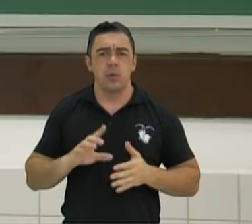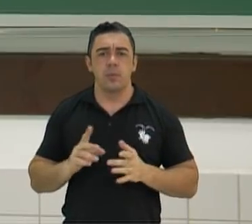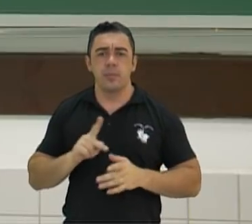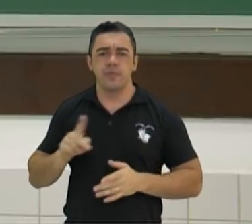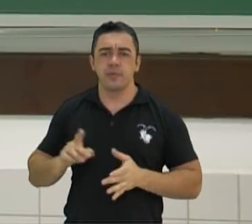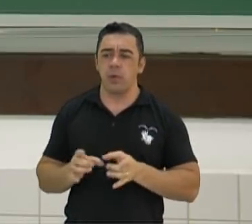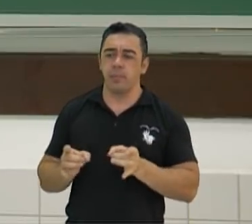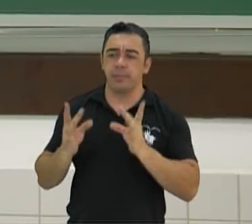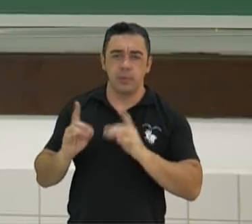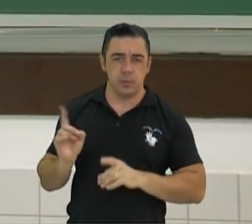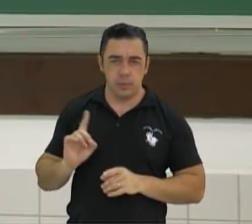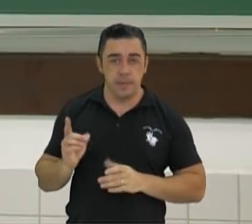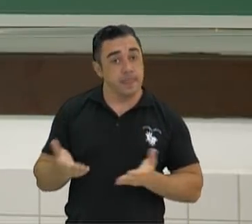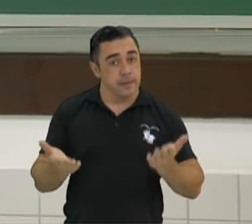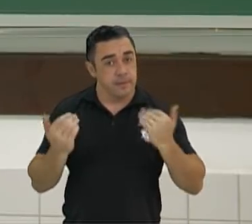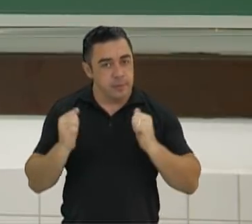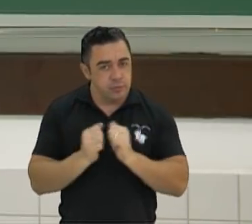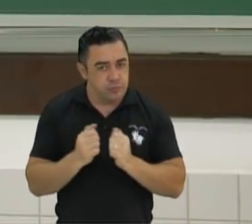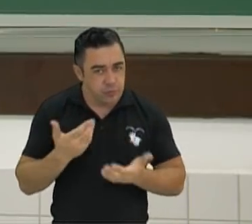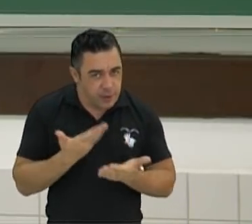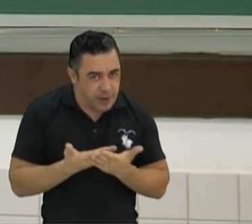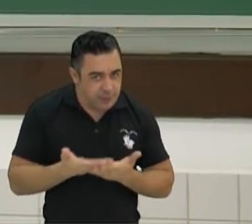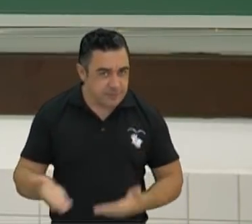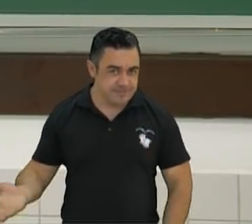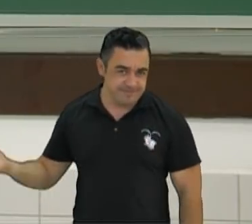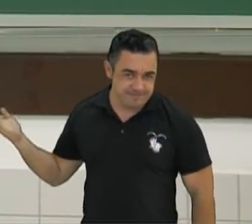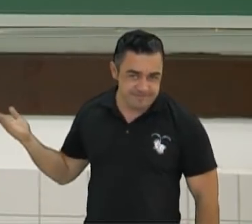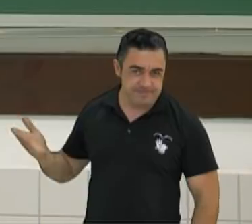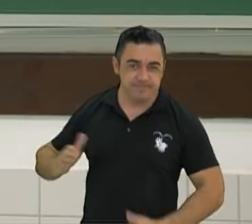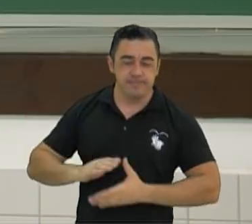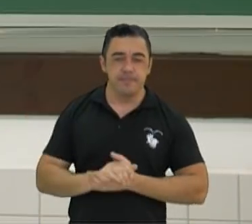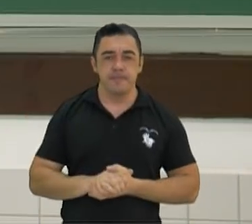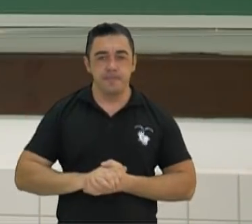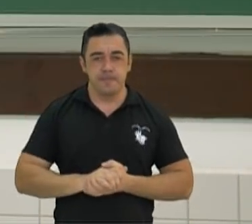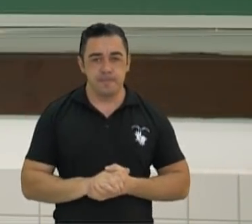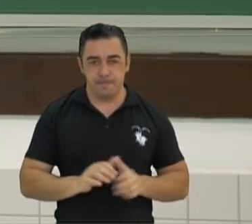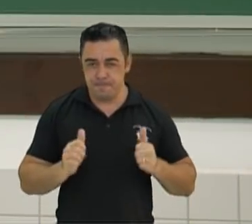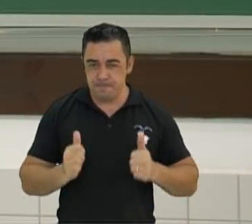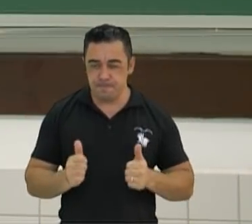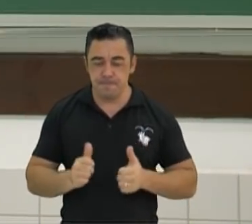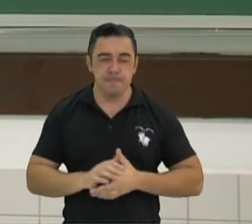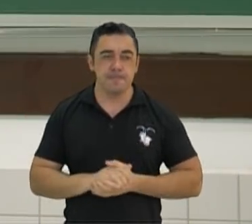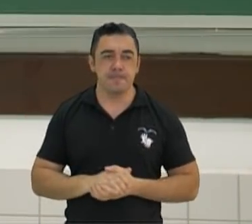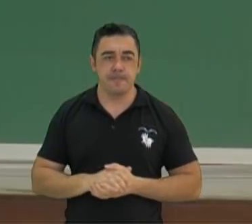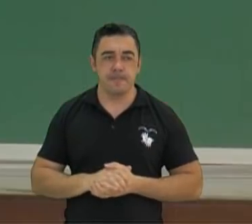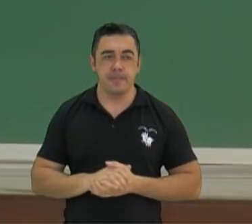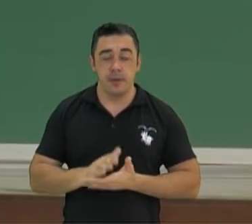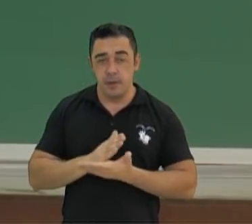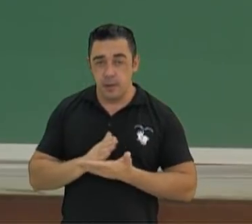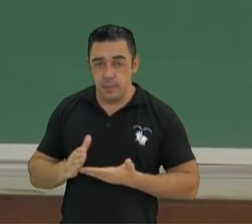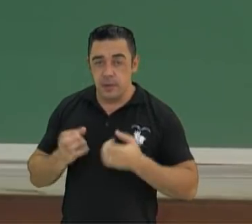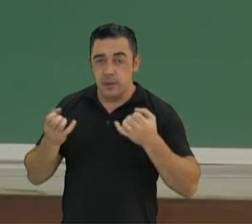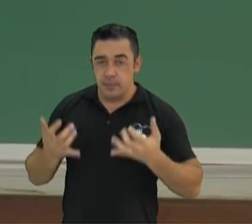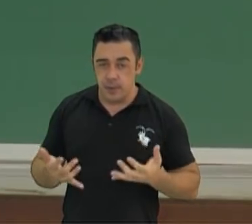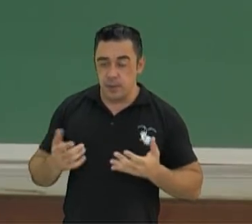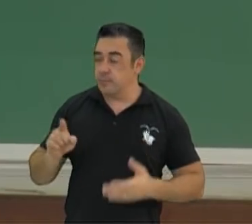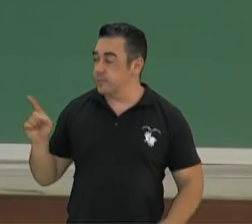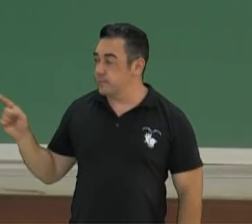abandonado. Então, vamos juntos para mais uma aula, certinho? Começando